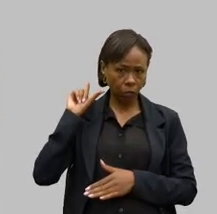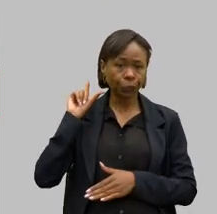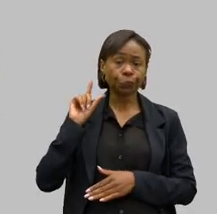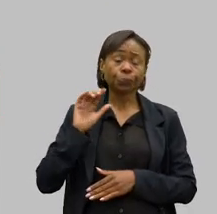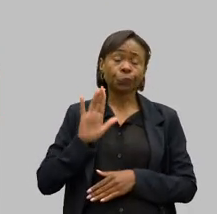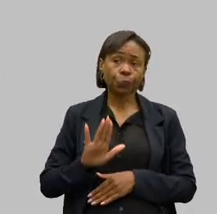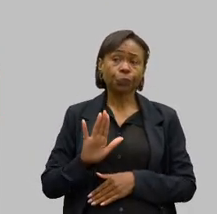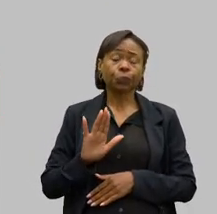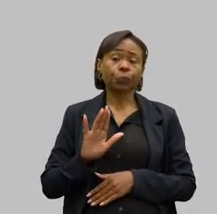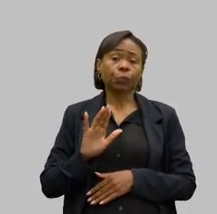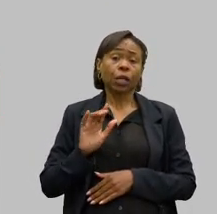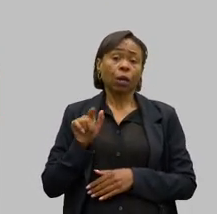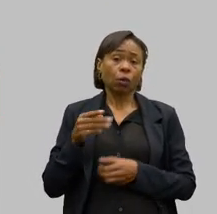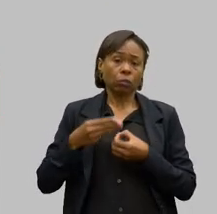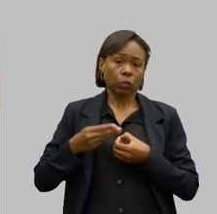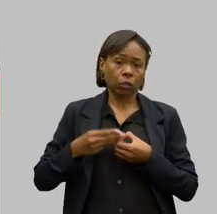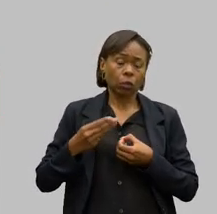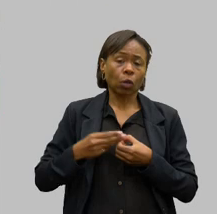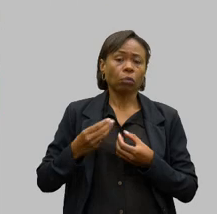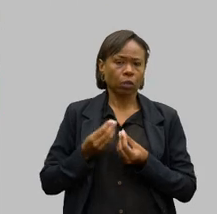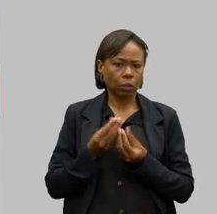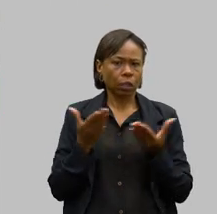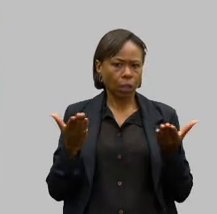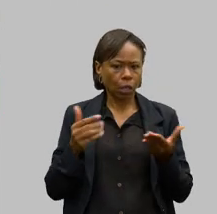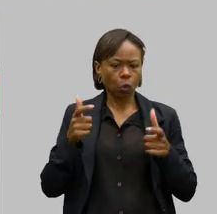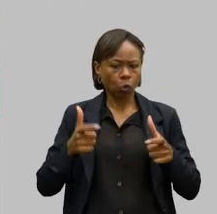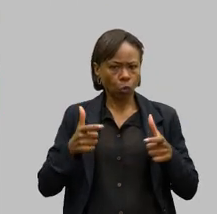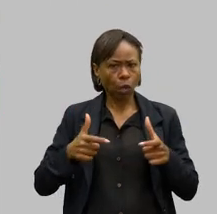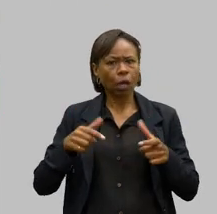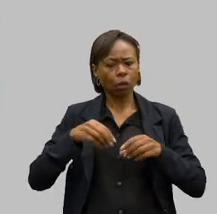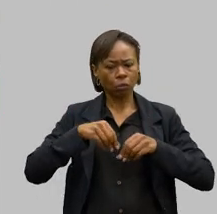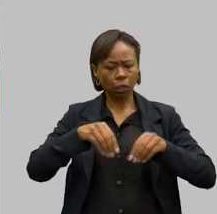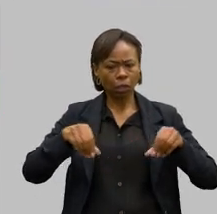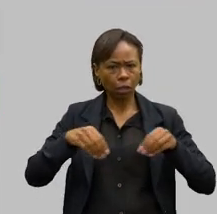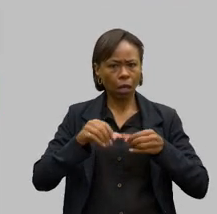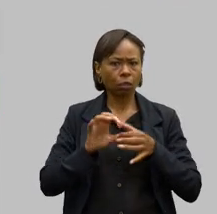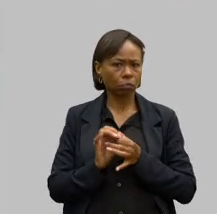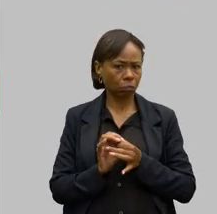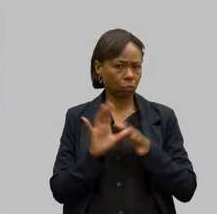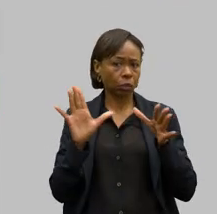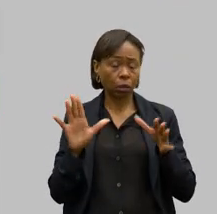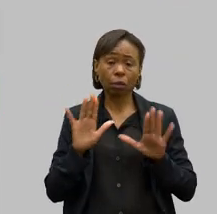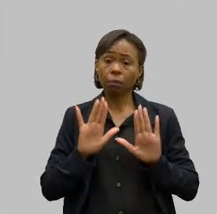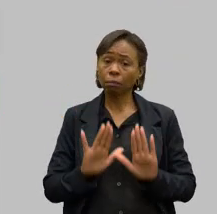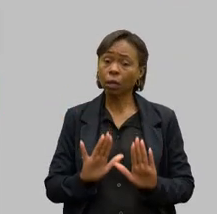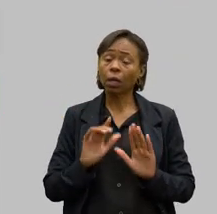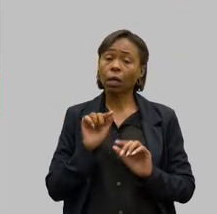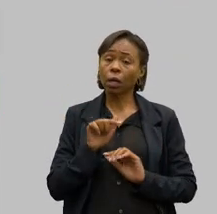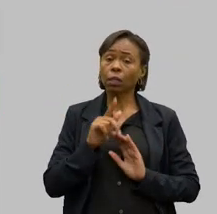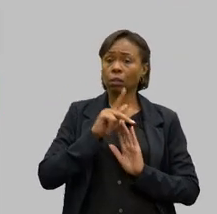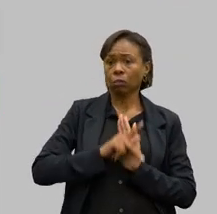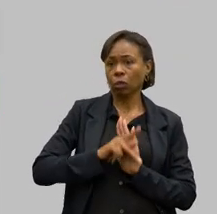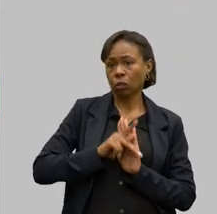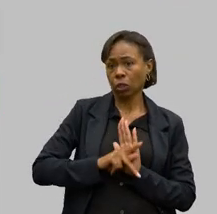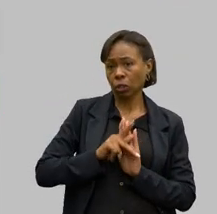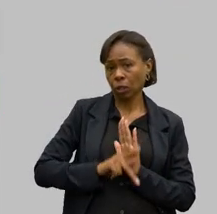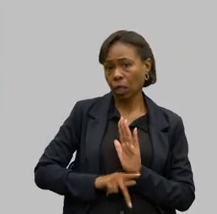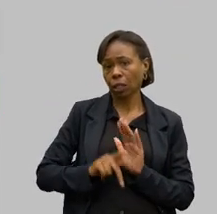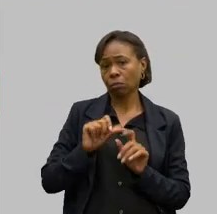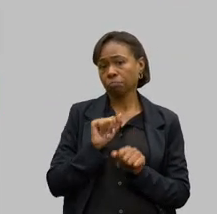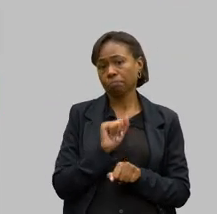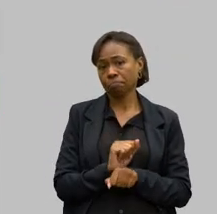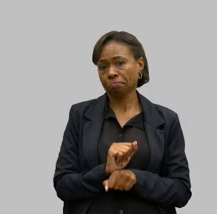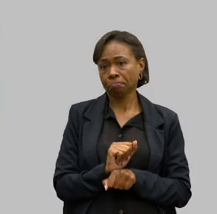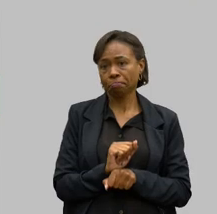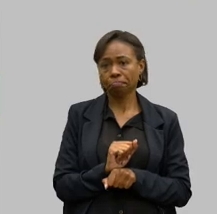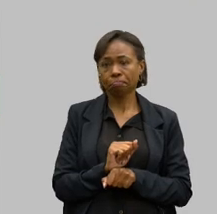Inclusive, o município disponibilizou a área, disponibilizou o terreno e esse projeto está, de certa forma, paralisado.